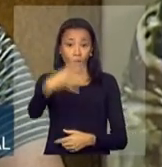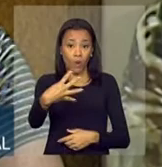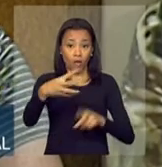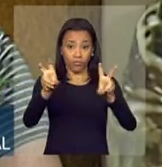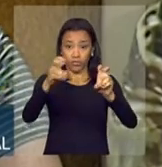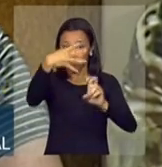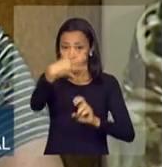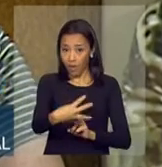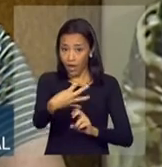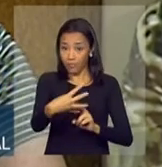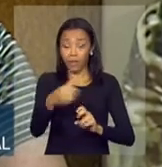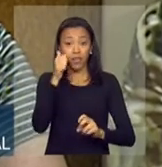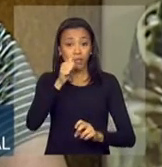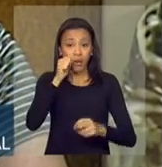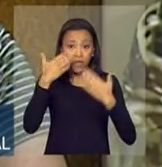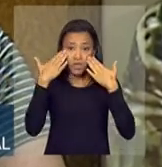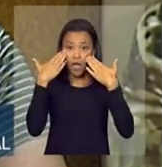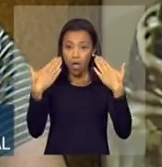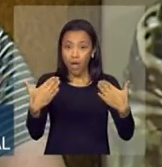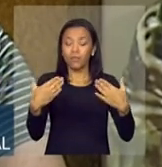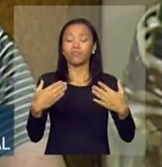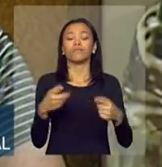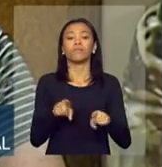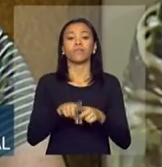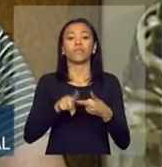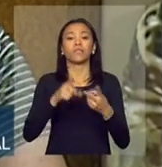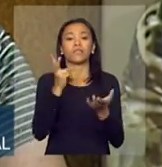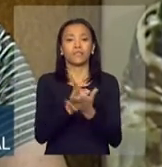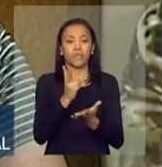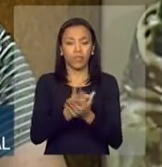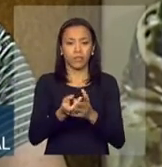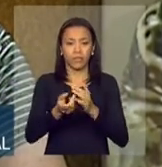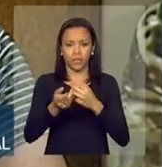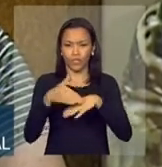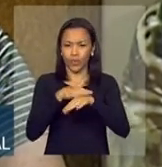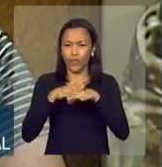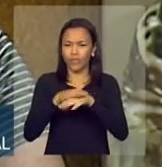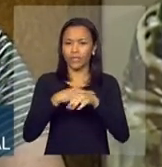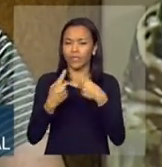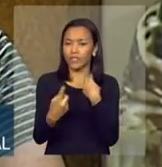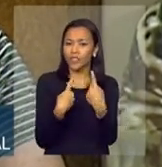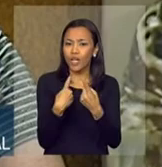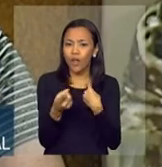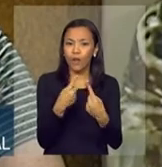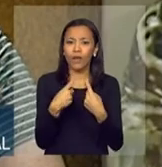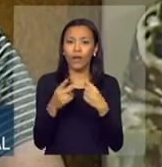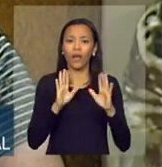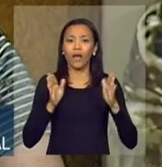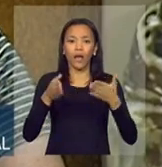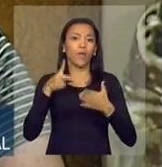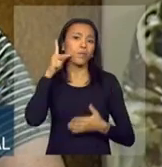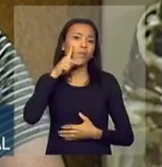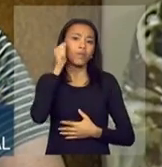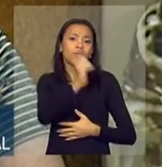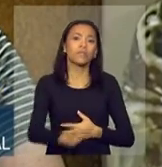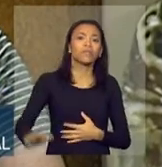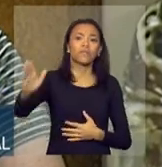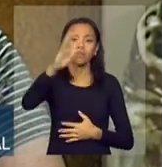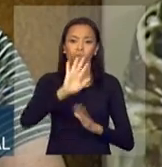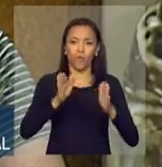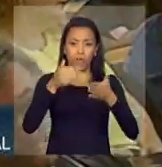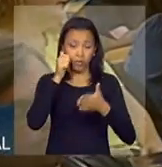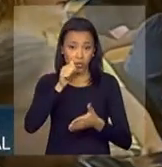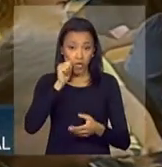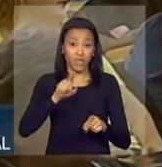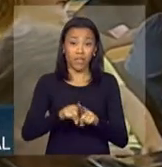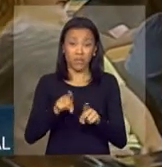às mulheres. Dialogar o Plan SAM com o Plano Nacional de Políticas para as Mulheres. Superar